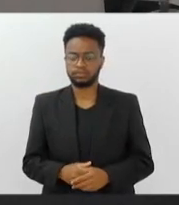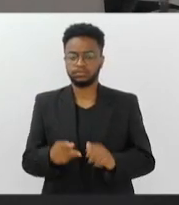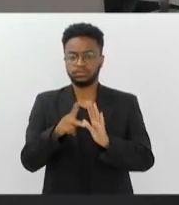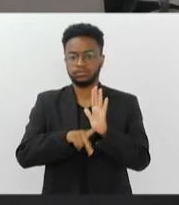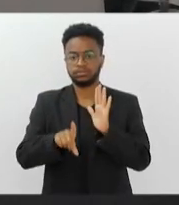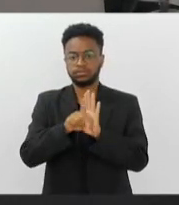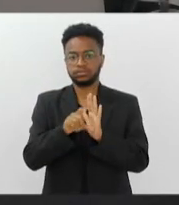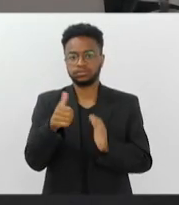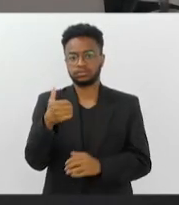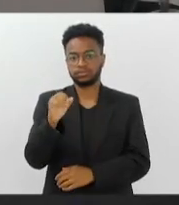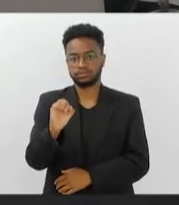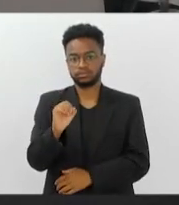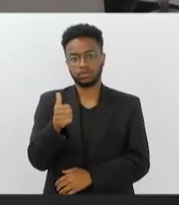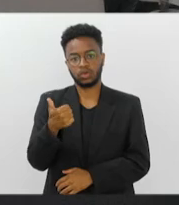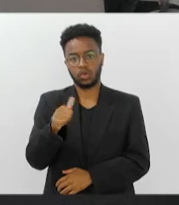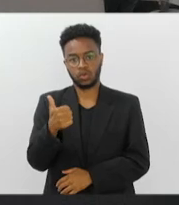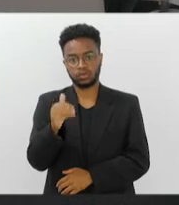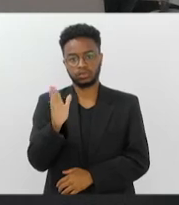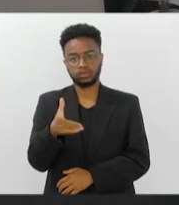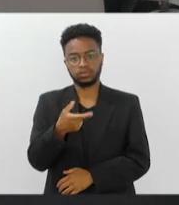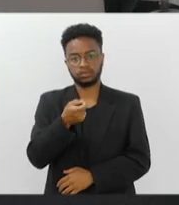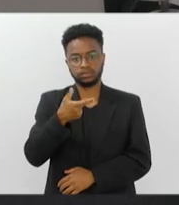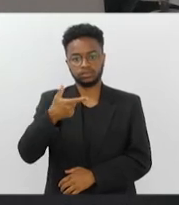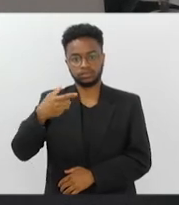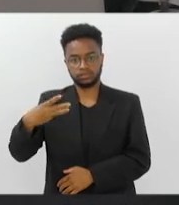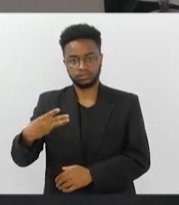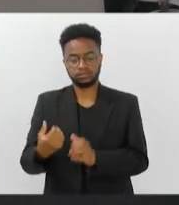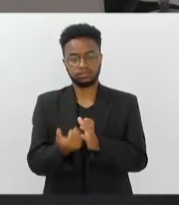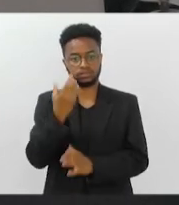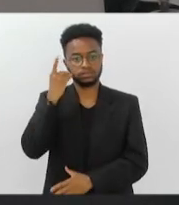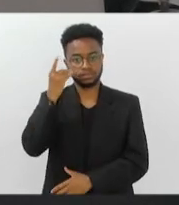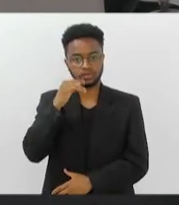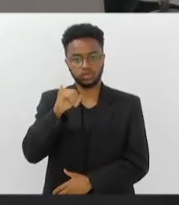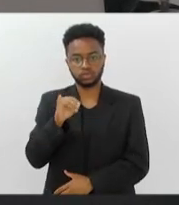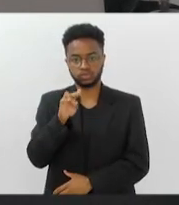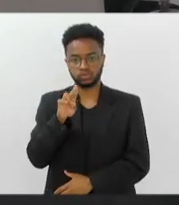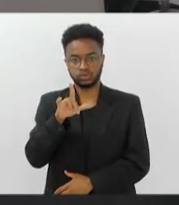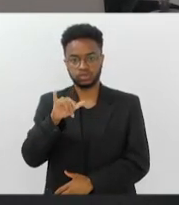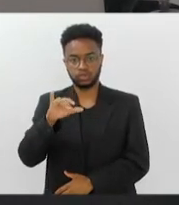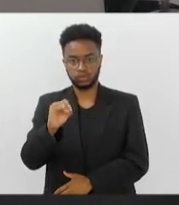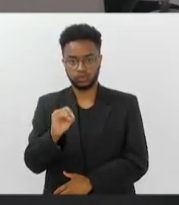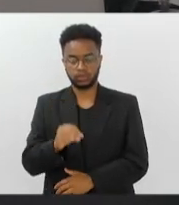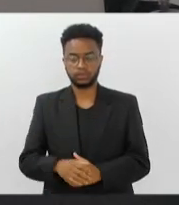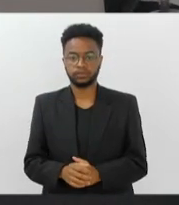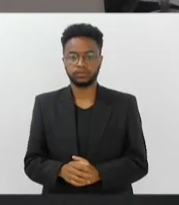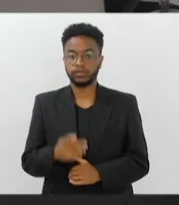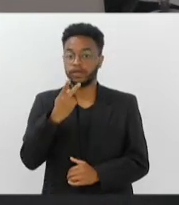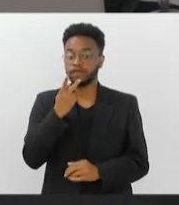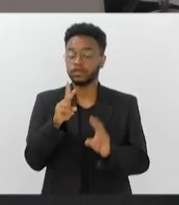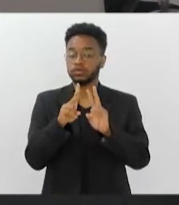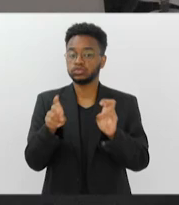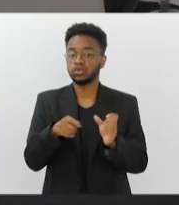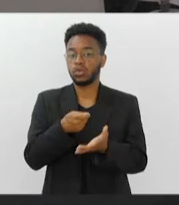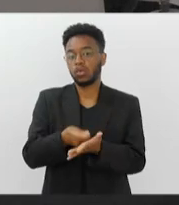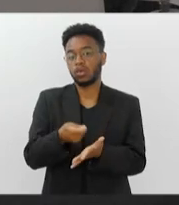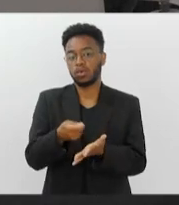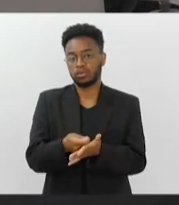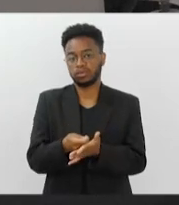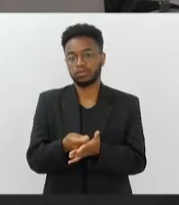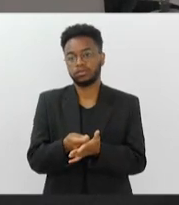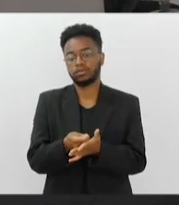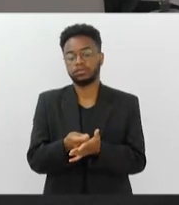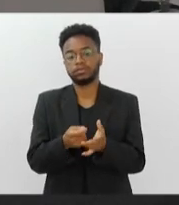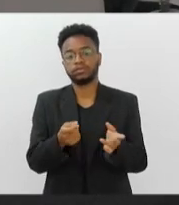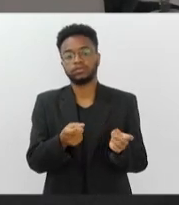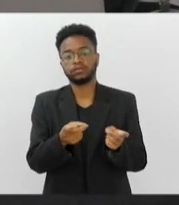Projeto de lei 10.11 de 23, de autoria do deputado Júlio Rocha, que dispõe sobre obrigatoriedade de